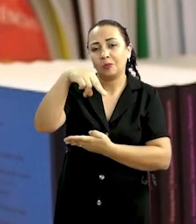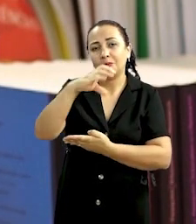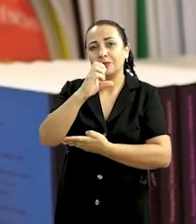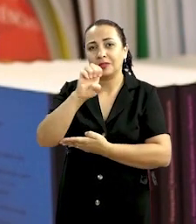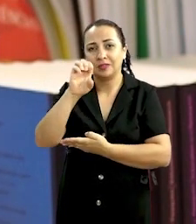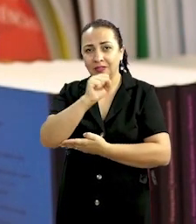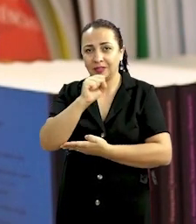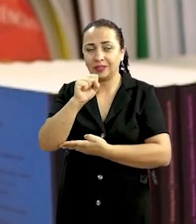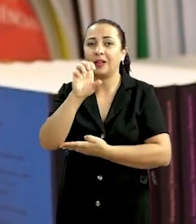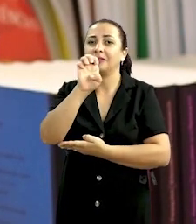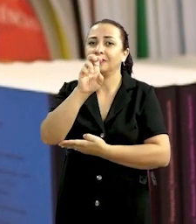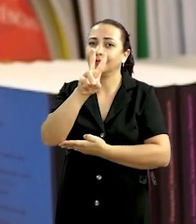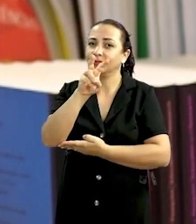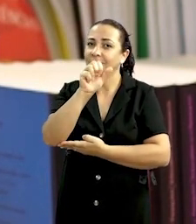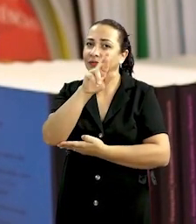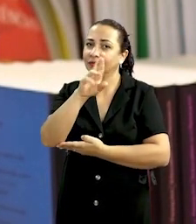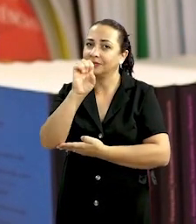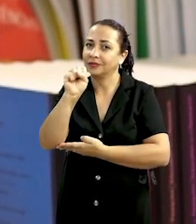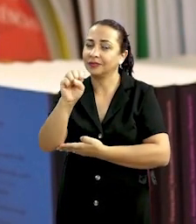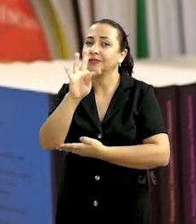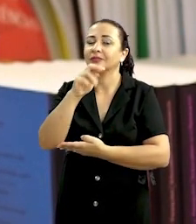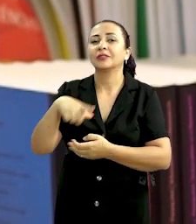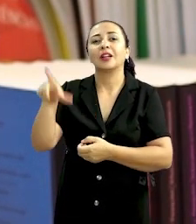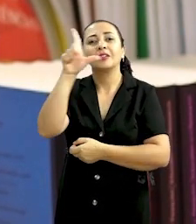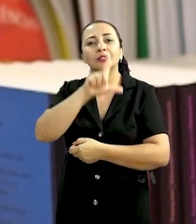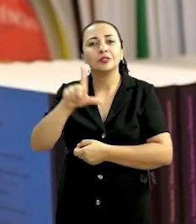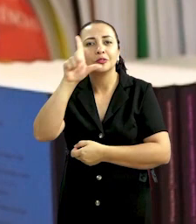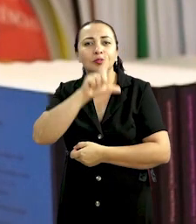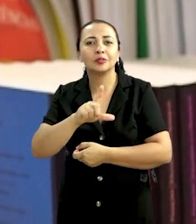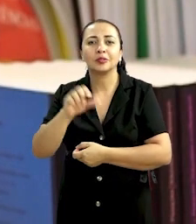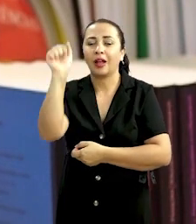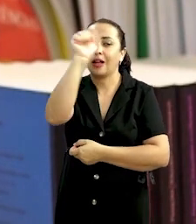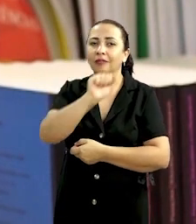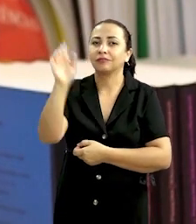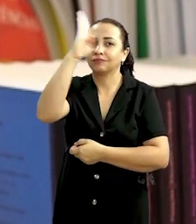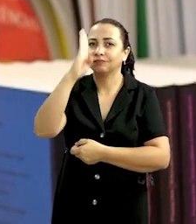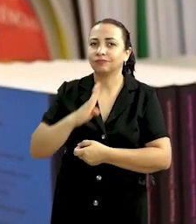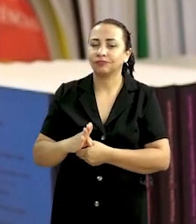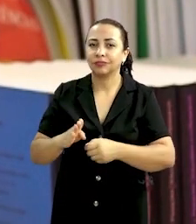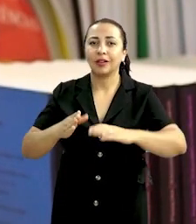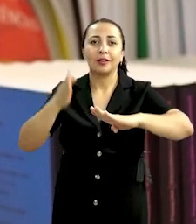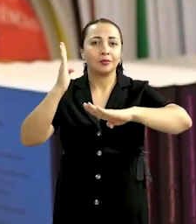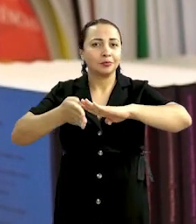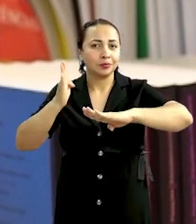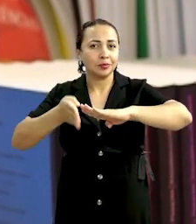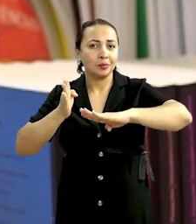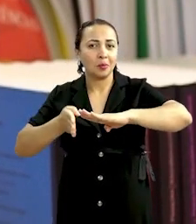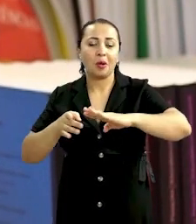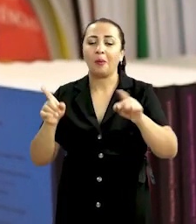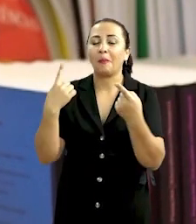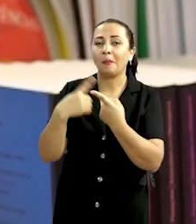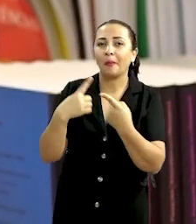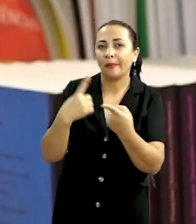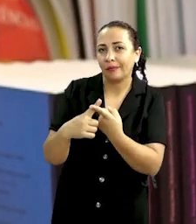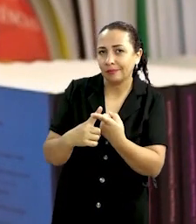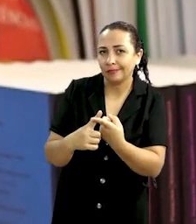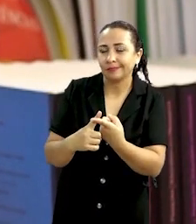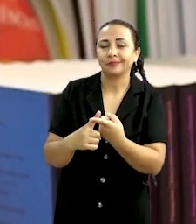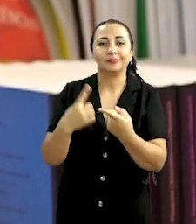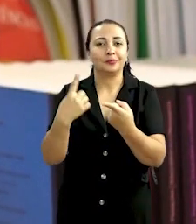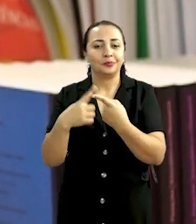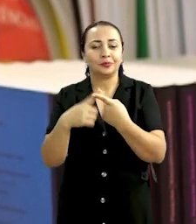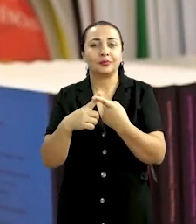gente costuma colocá-lo na literatura afro-brasileira contemporânea. Por quê? Porque essa